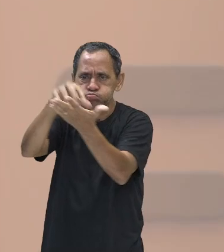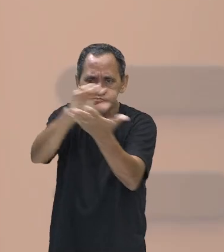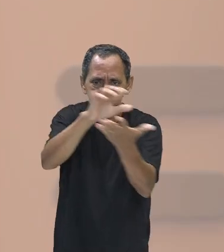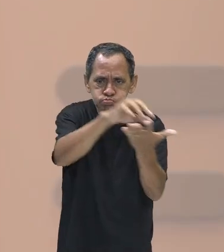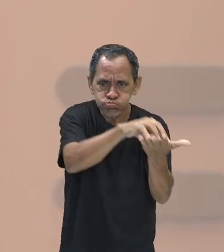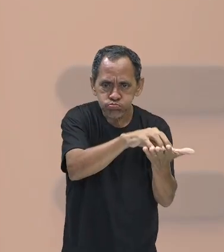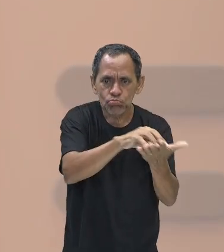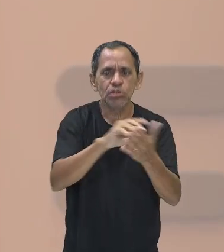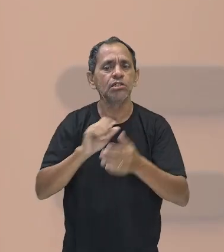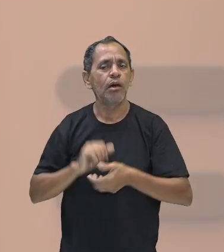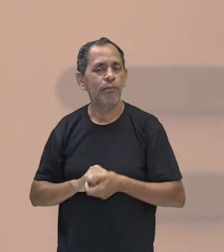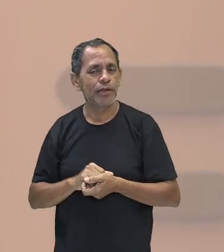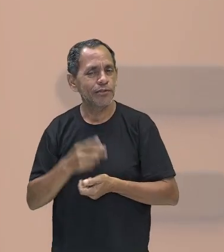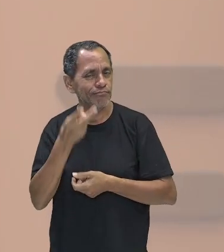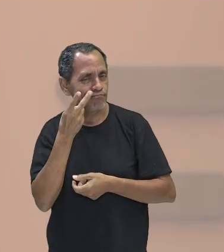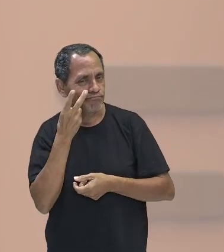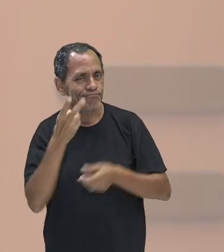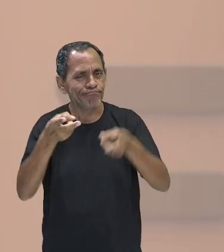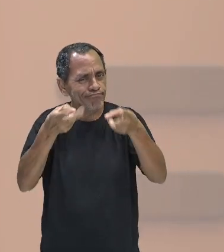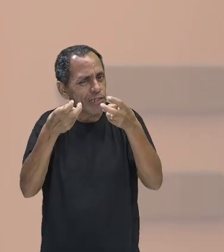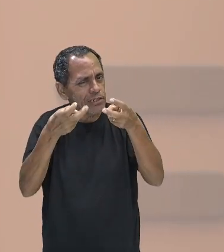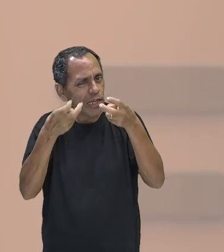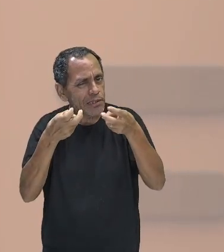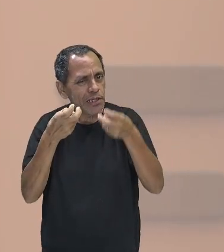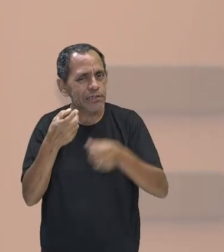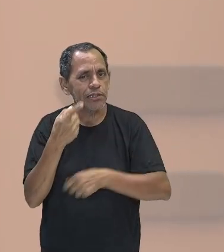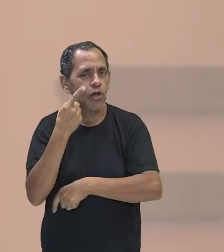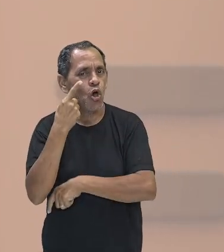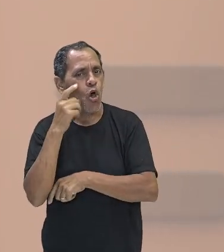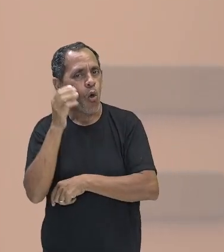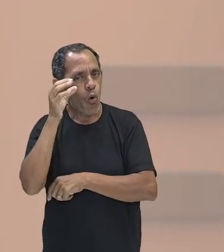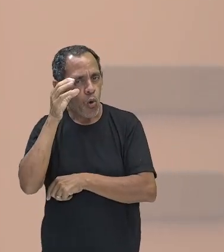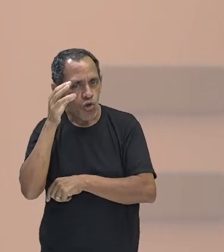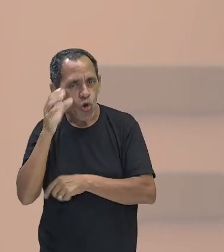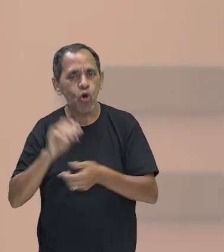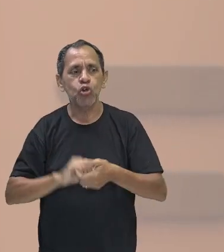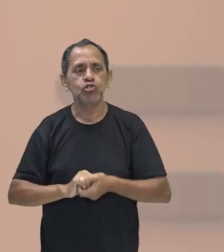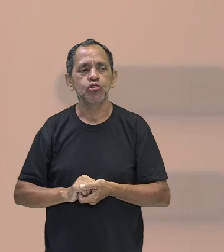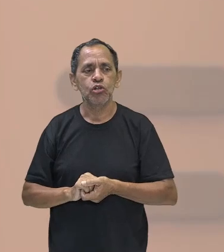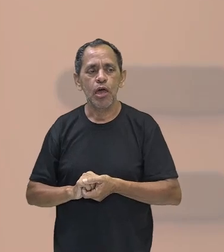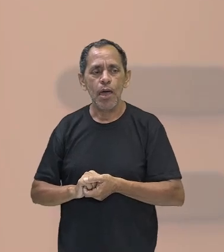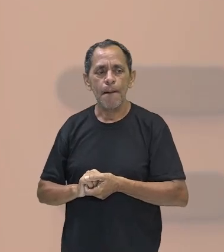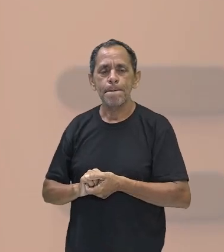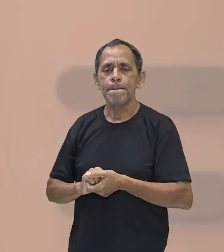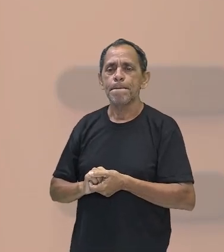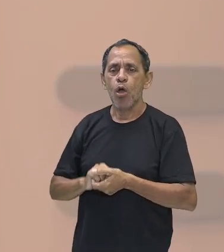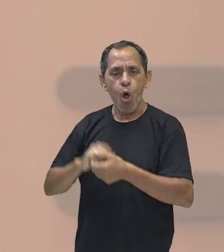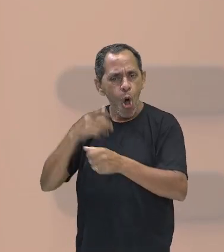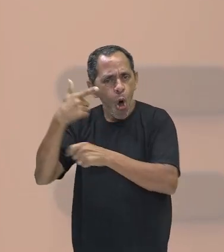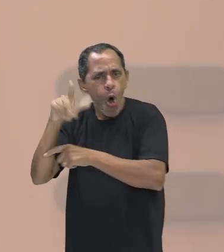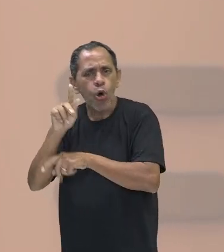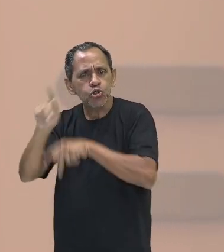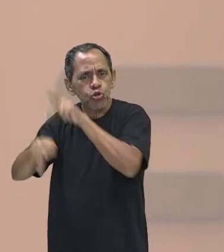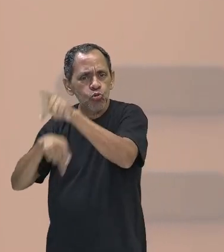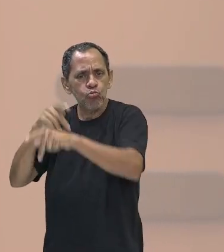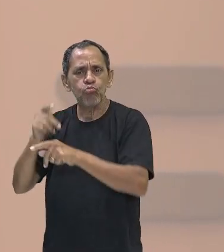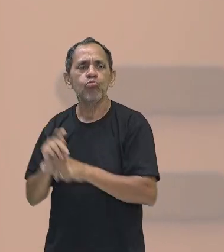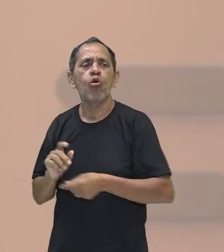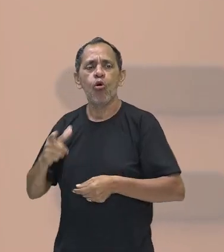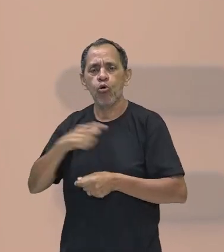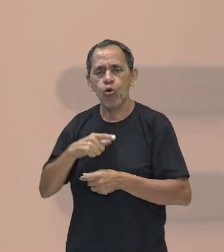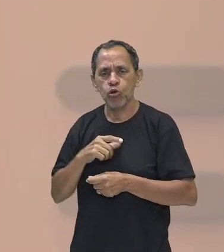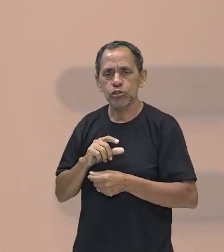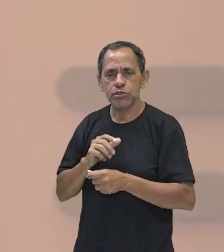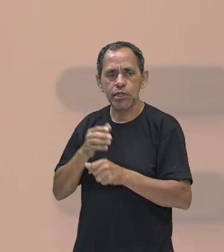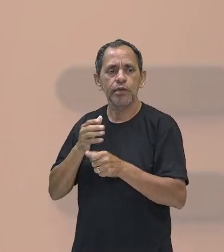os persas que estão nessa localidade, né, gente? Tem ali um outro povo ligado, então, aí aos macedônios, tá? Que